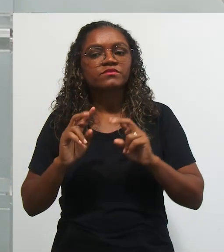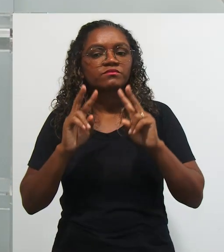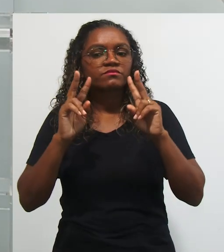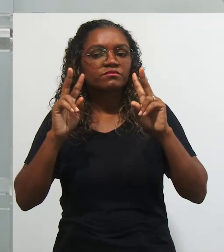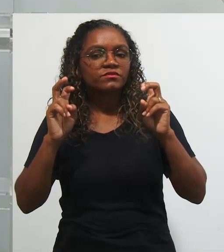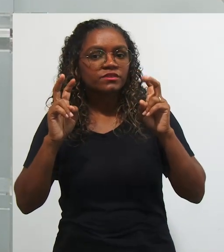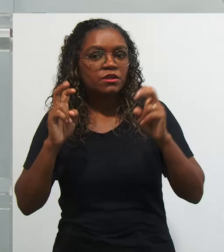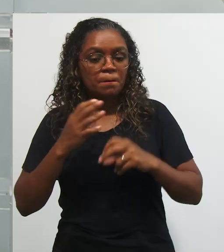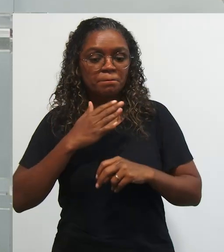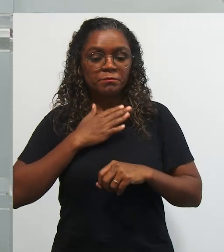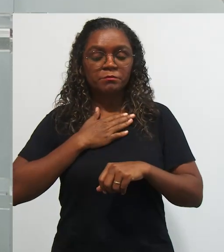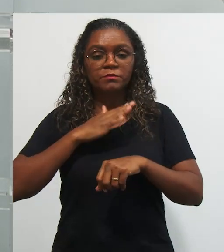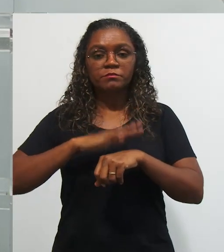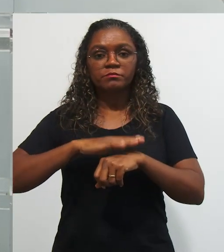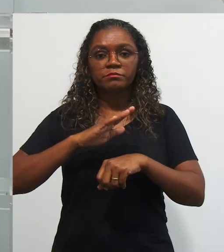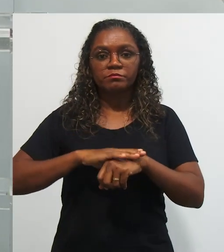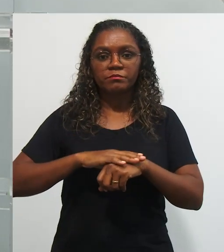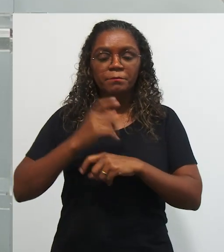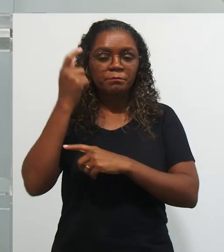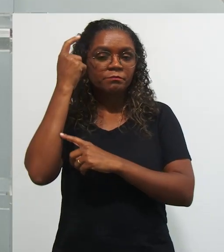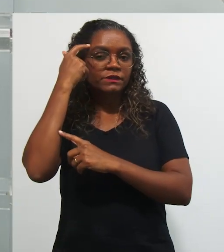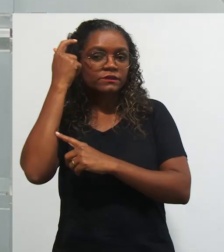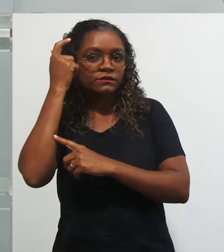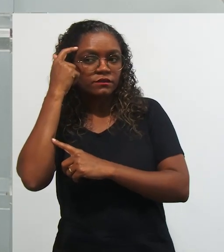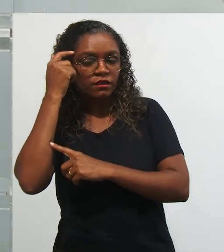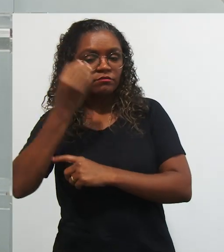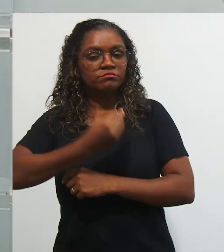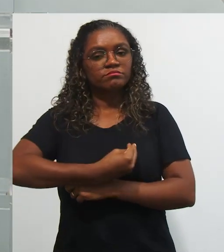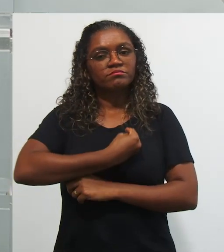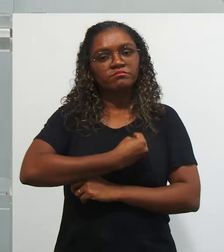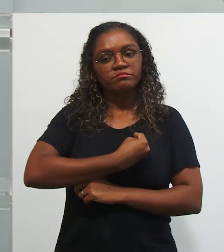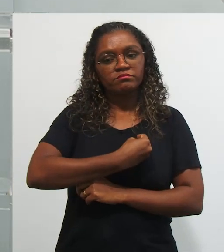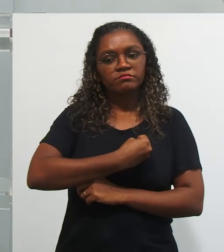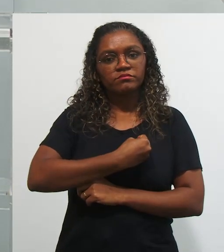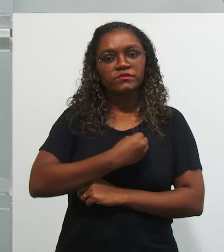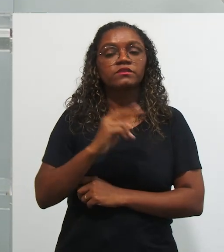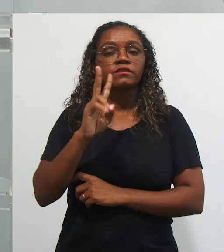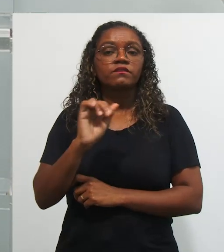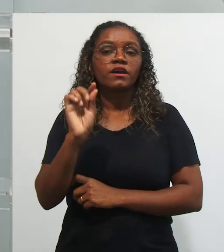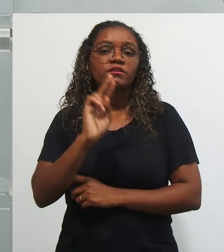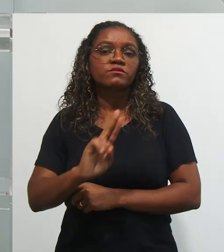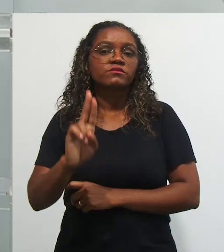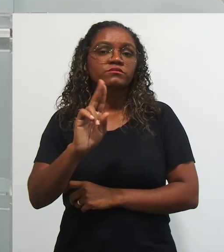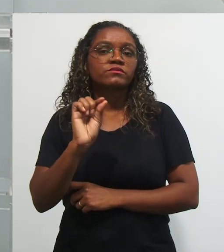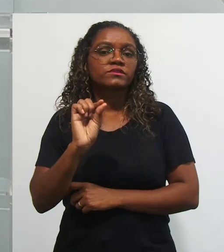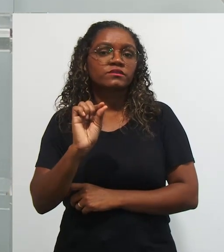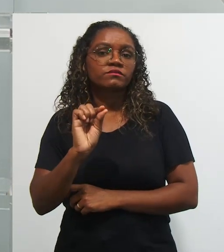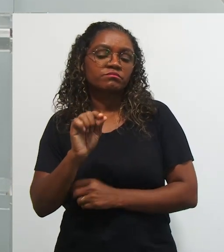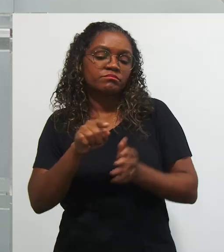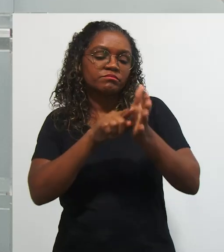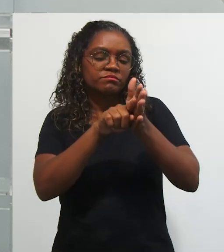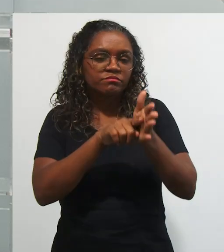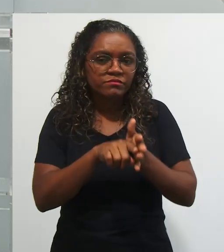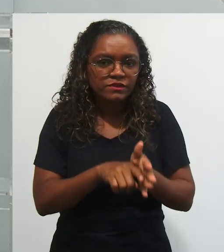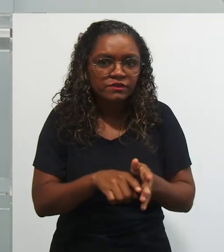eu tenho consciência do meu agir, do meu pensar, do meu existir, eu vou usar a pesquisa e vou pesquisar e vou indagar